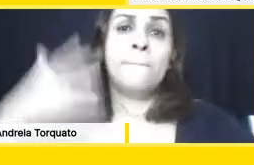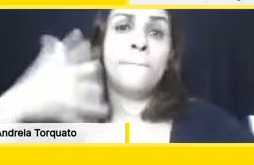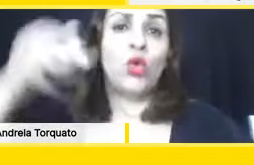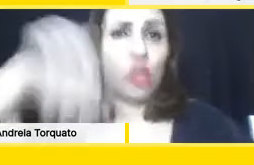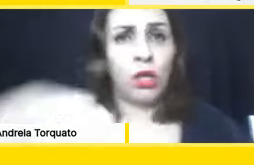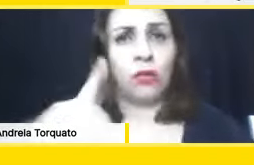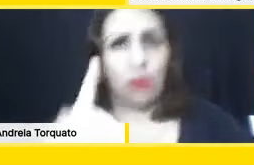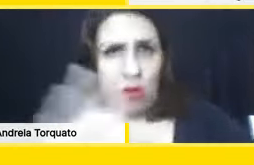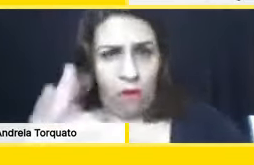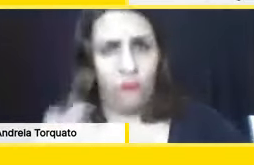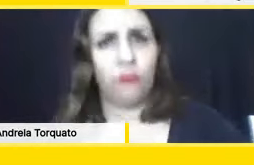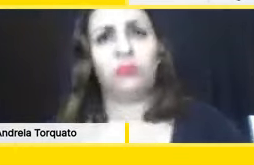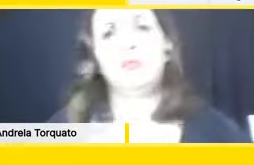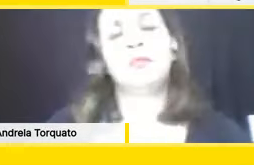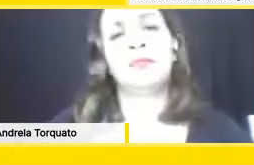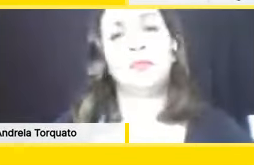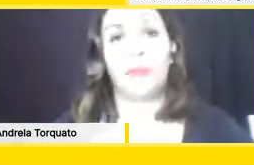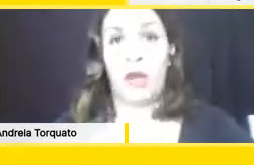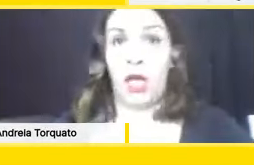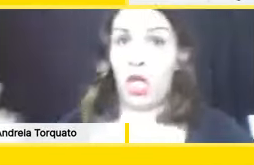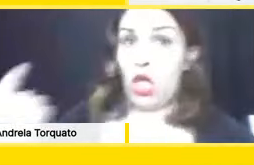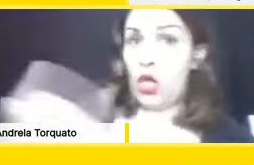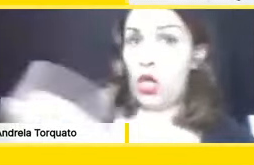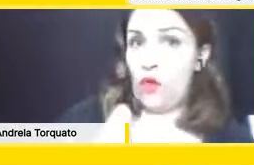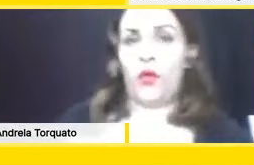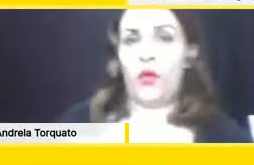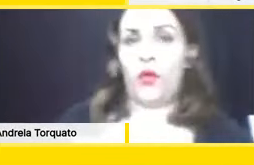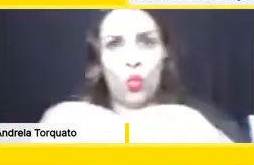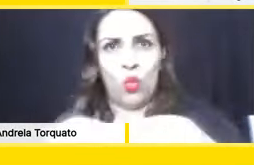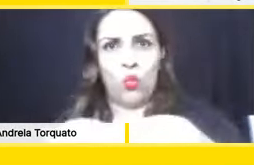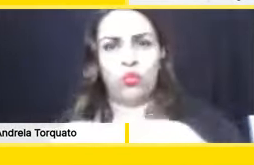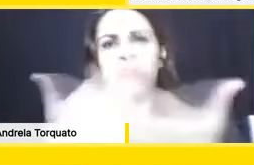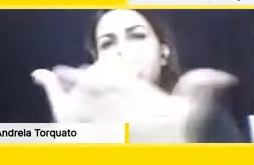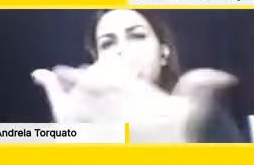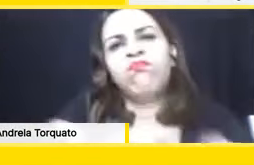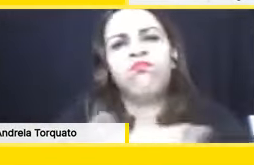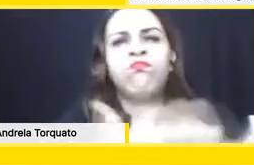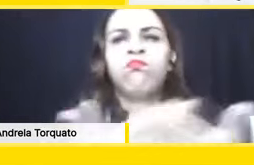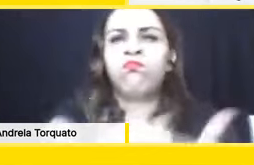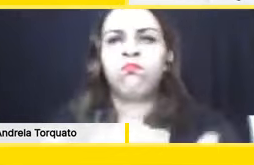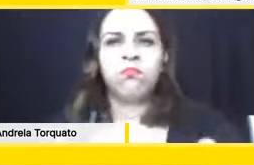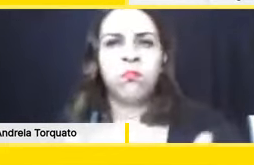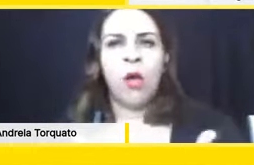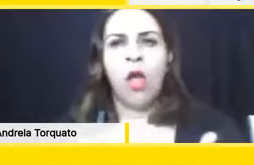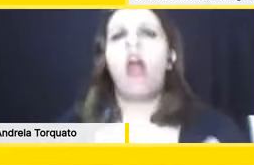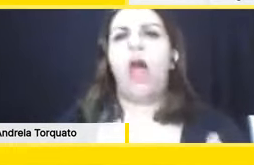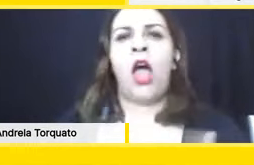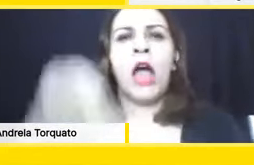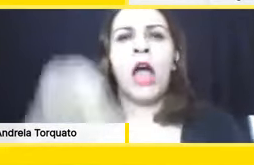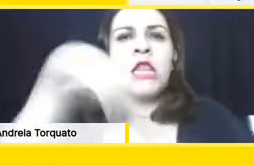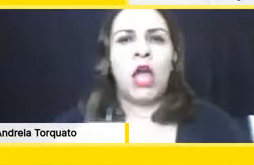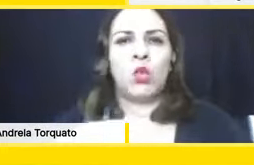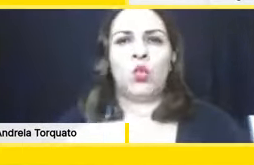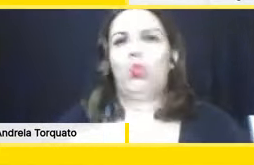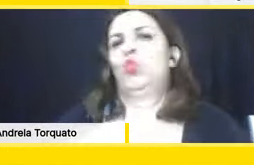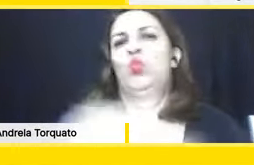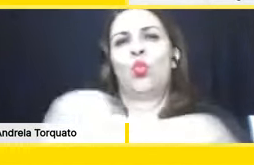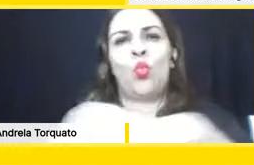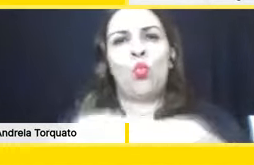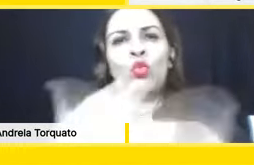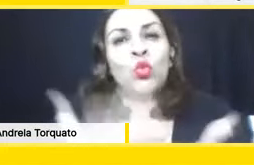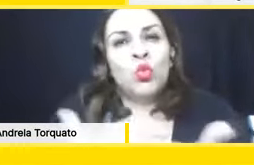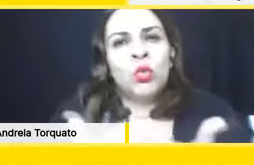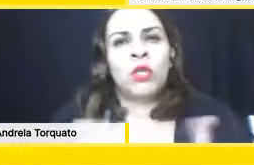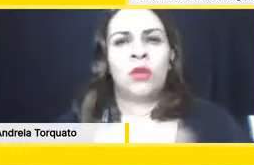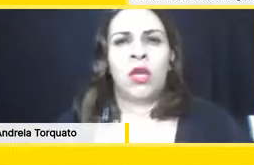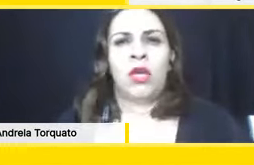DF. Então, eu vim, na realidade, do movimento estudantil, né? Comecei a fazer política dentro do movimento estudantil, cheguei a ser presidente